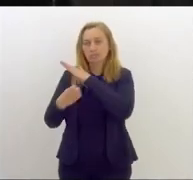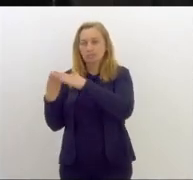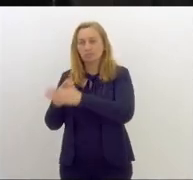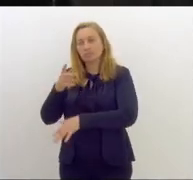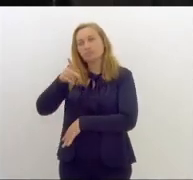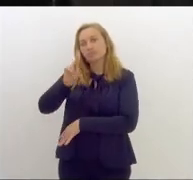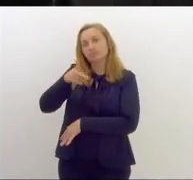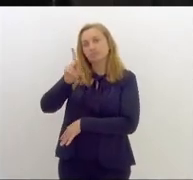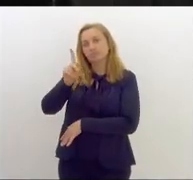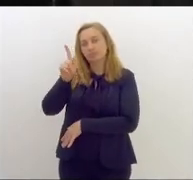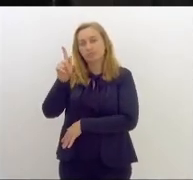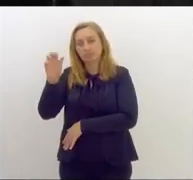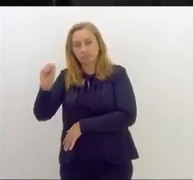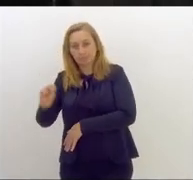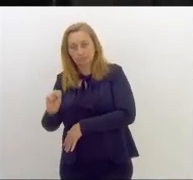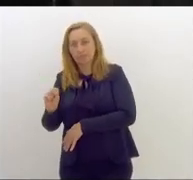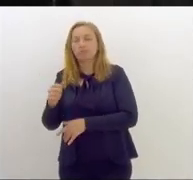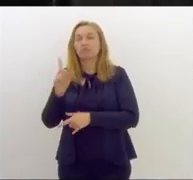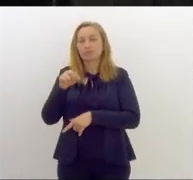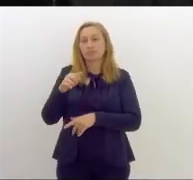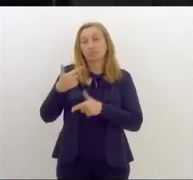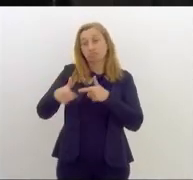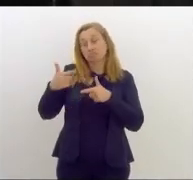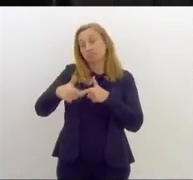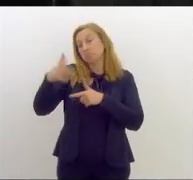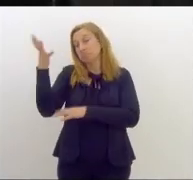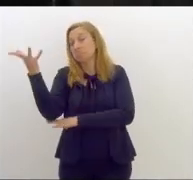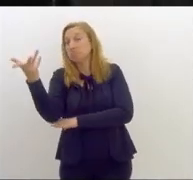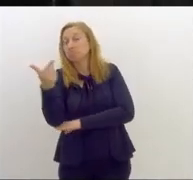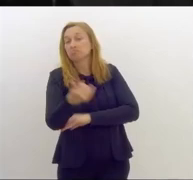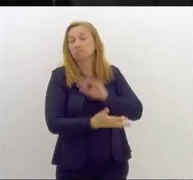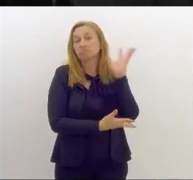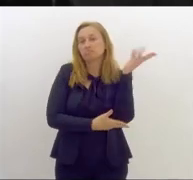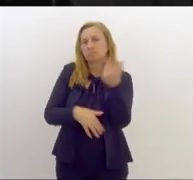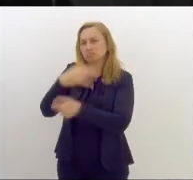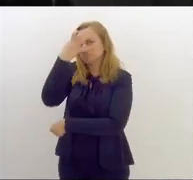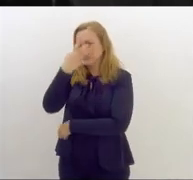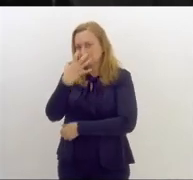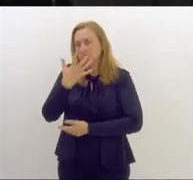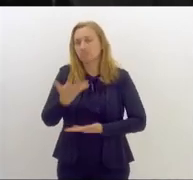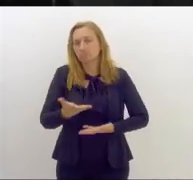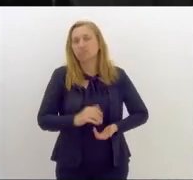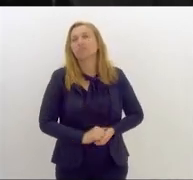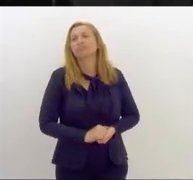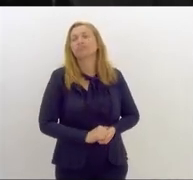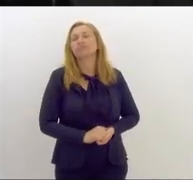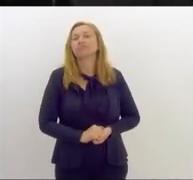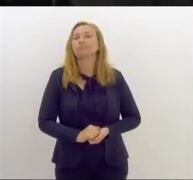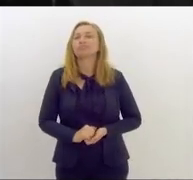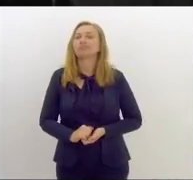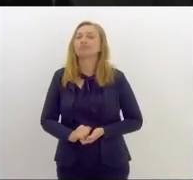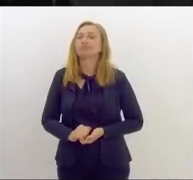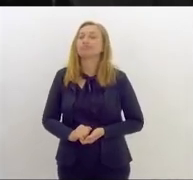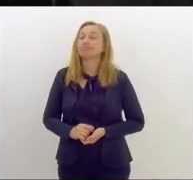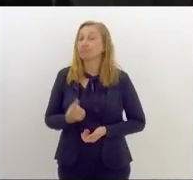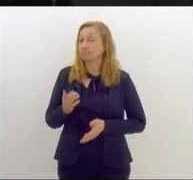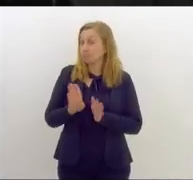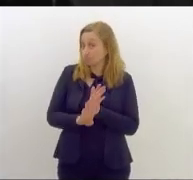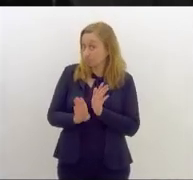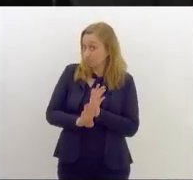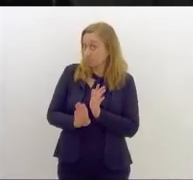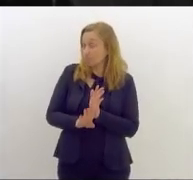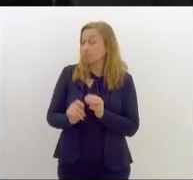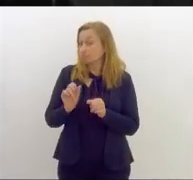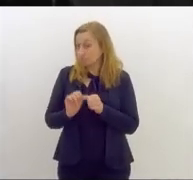um problema ambiental gravíssimo né E tem custos para fazer